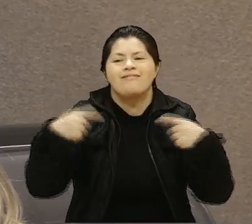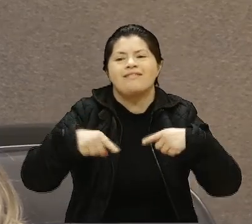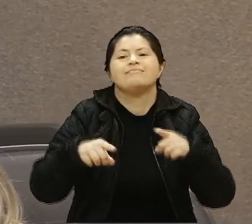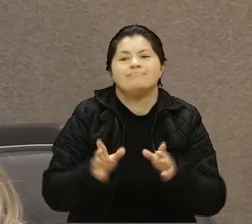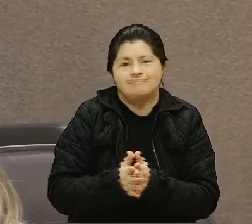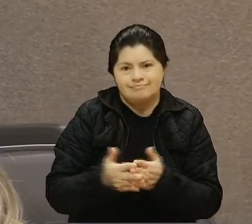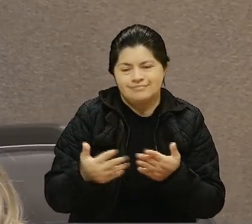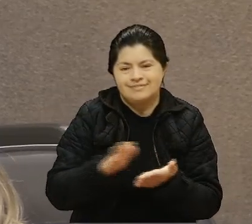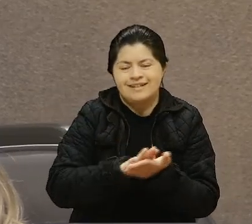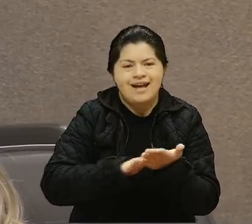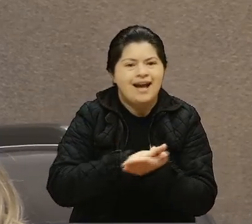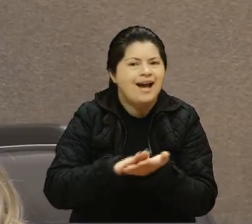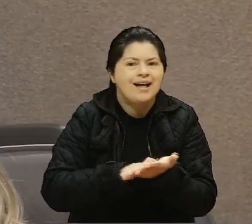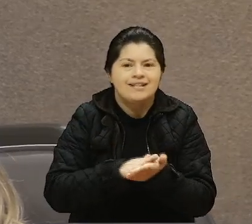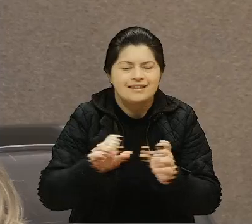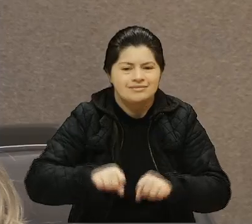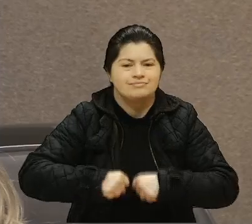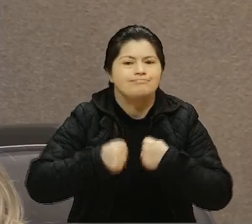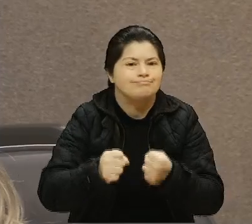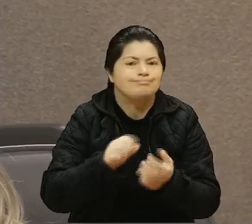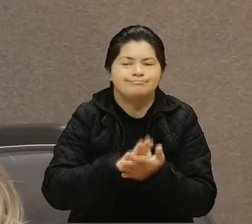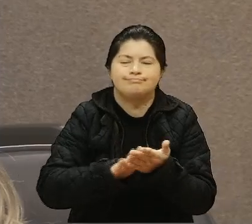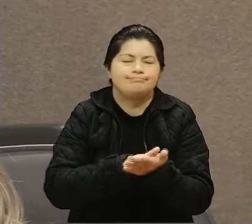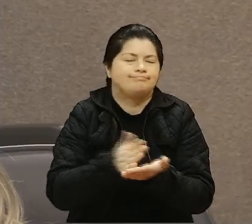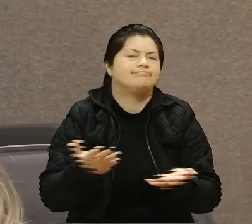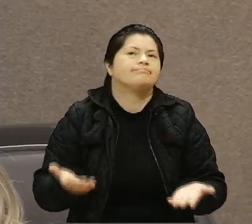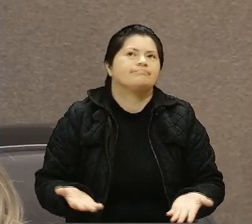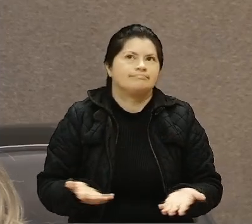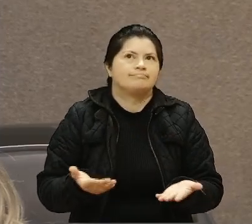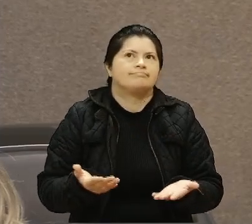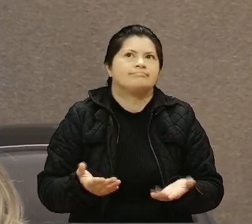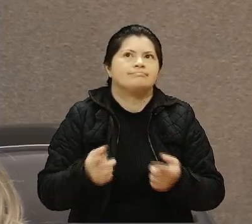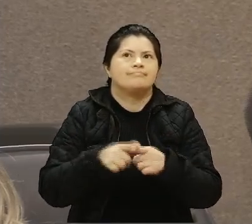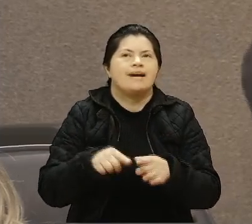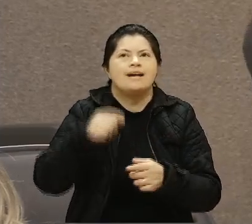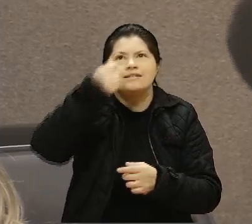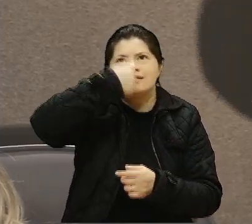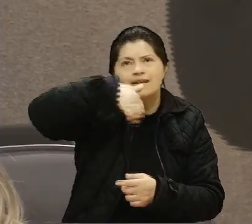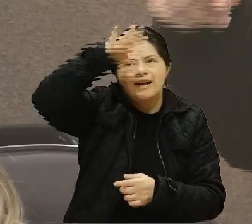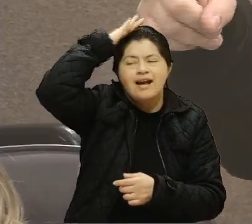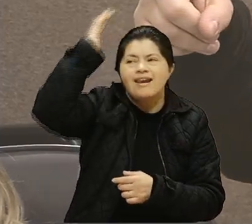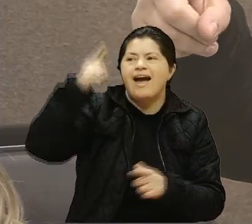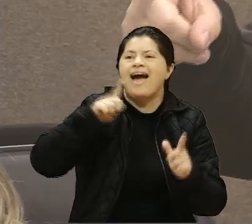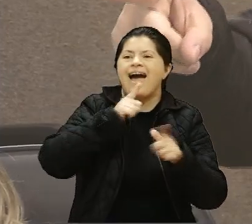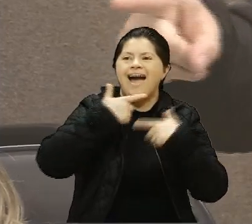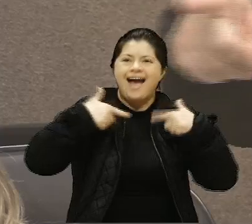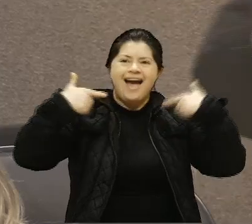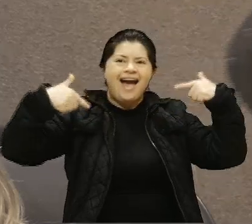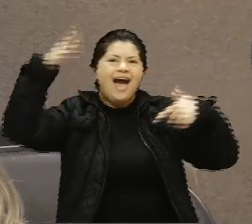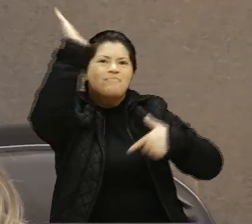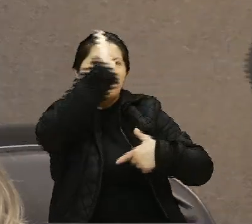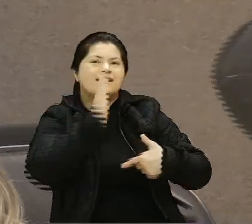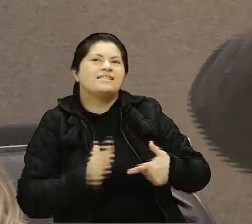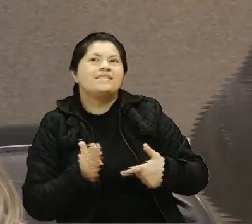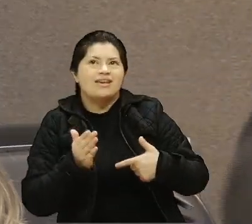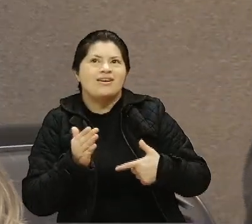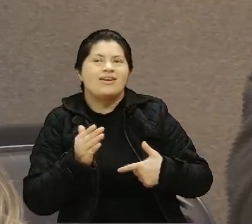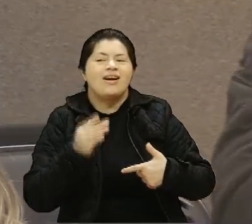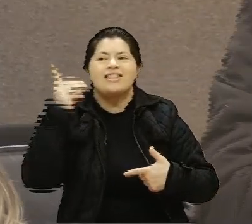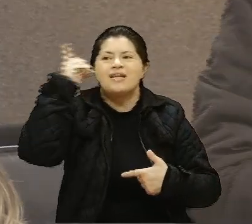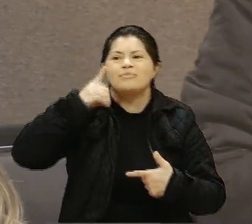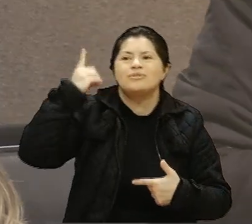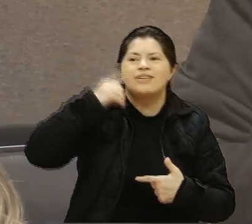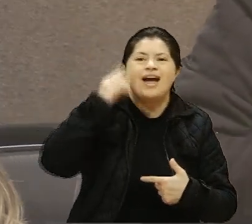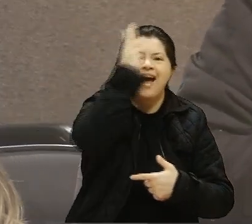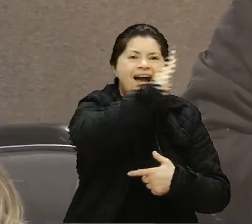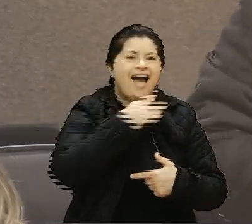nada sigiloso e nada de beneficiar presidente de partido. Enquanto isso, Alexandre de Moraes está dando risada da cara do Brasil, esses deputados estão dando risada da